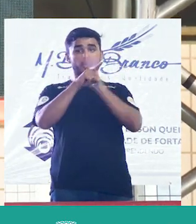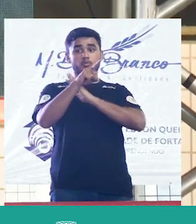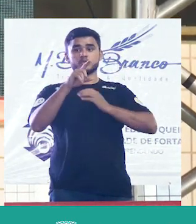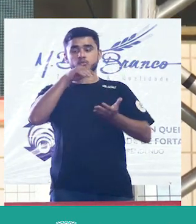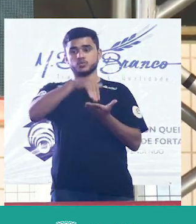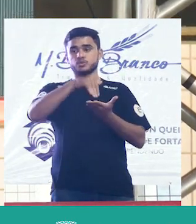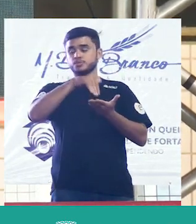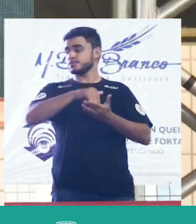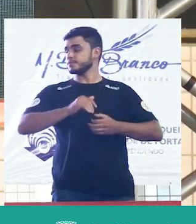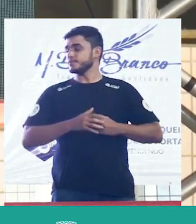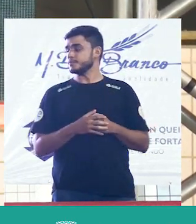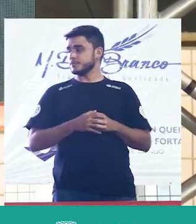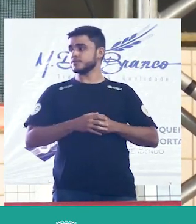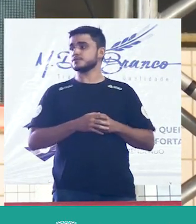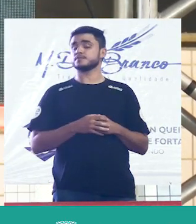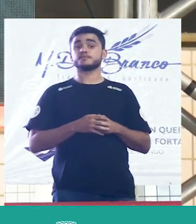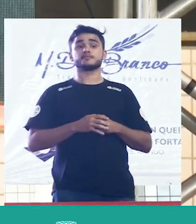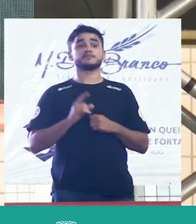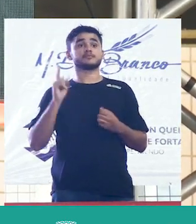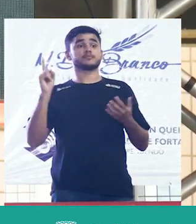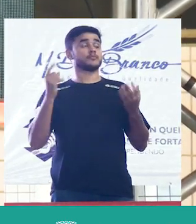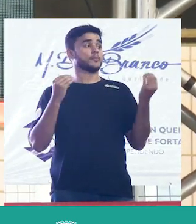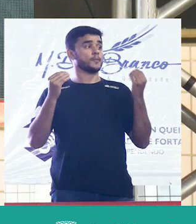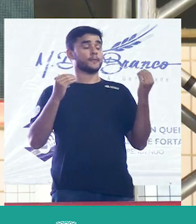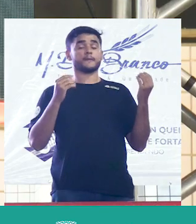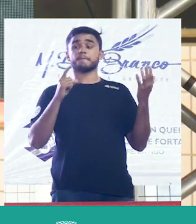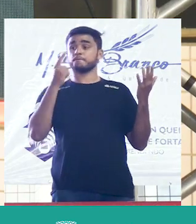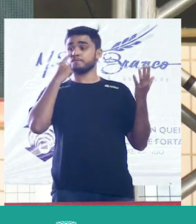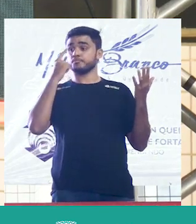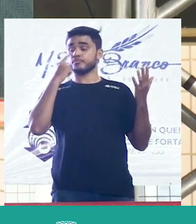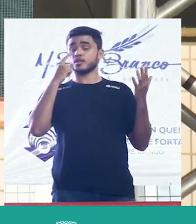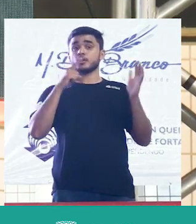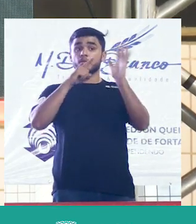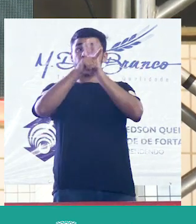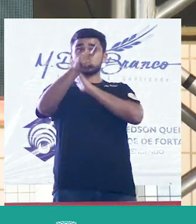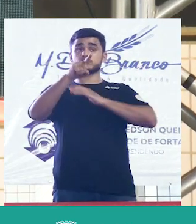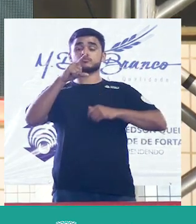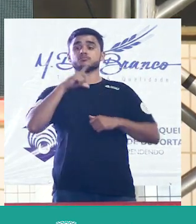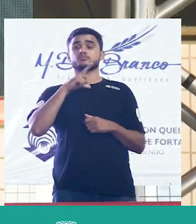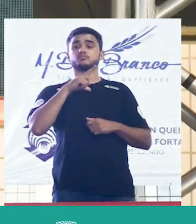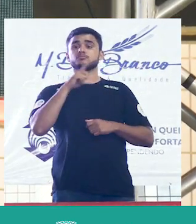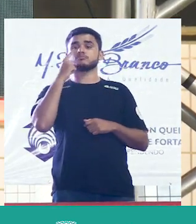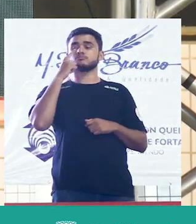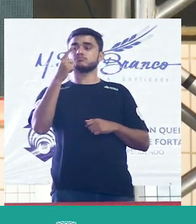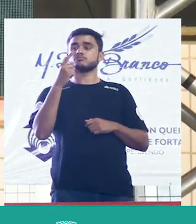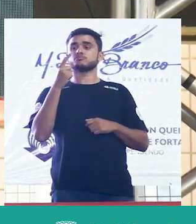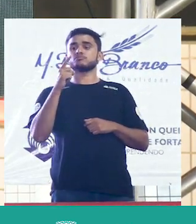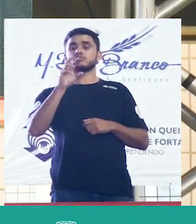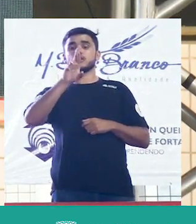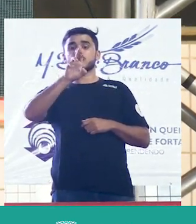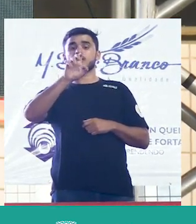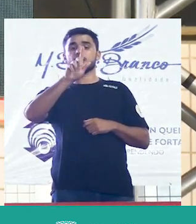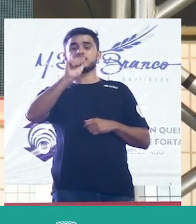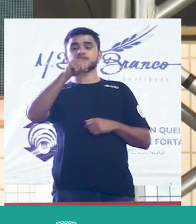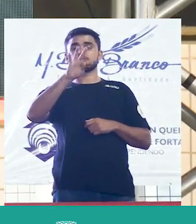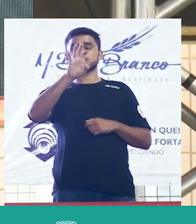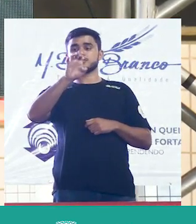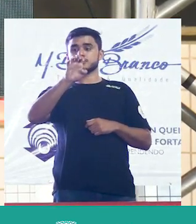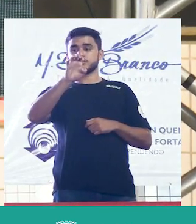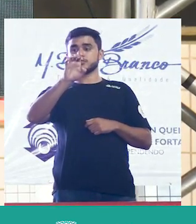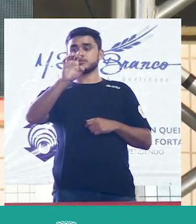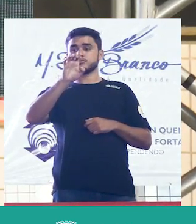hoje. Essa questão, ela envolve uma situação chamada reagente